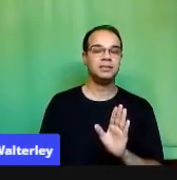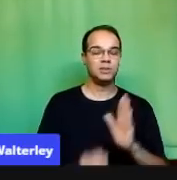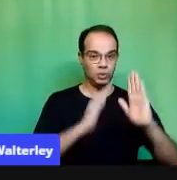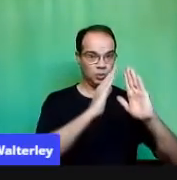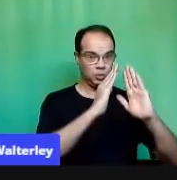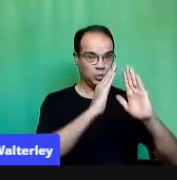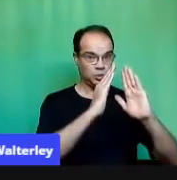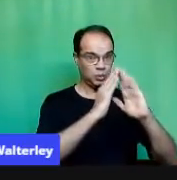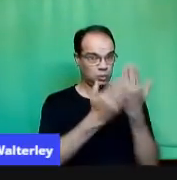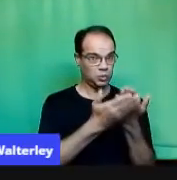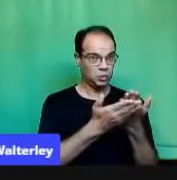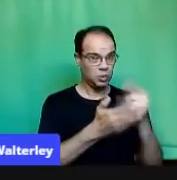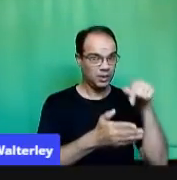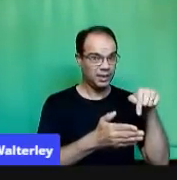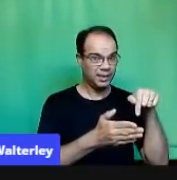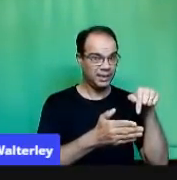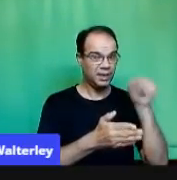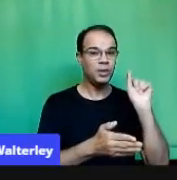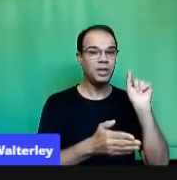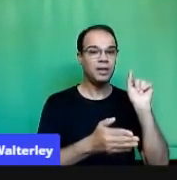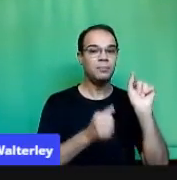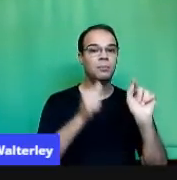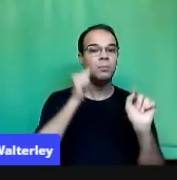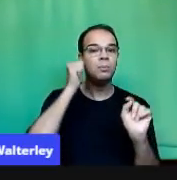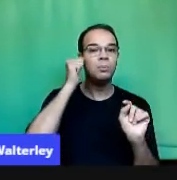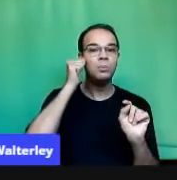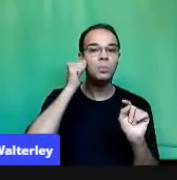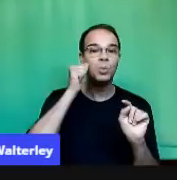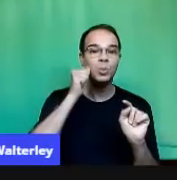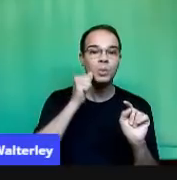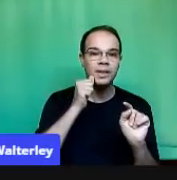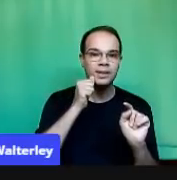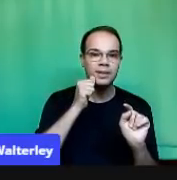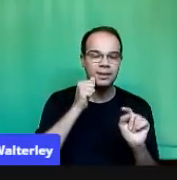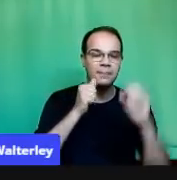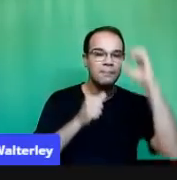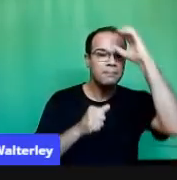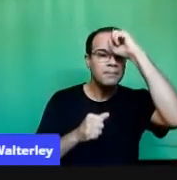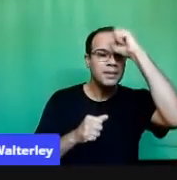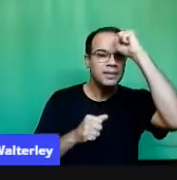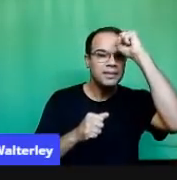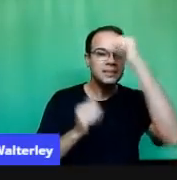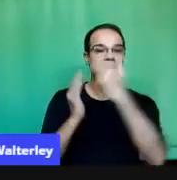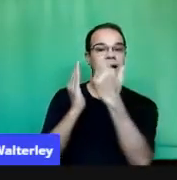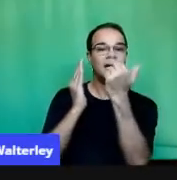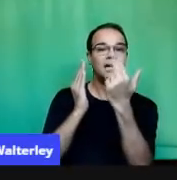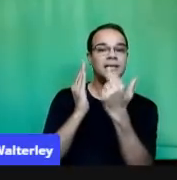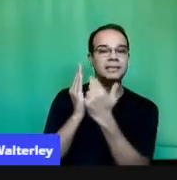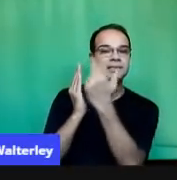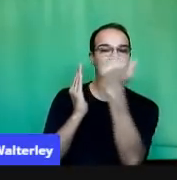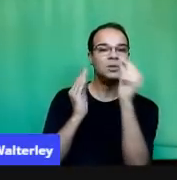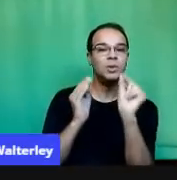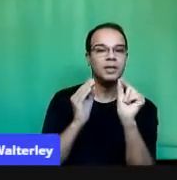a mulher deveria aprender a costurar, a pintar, a